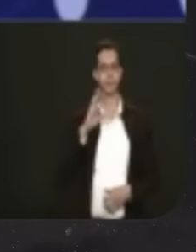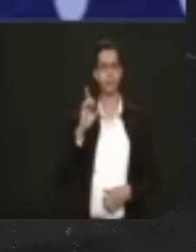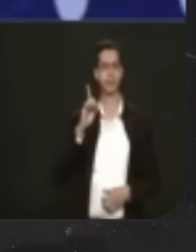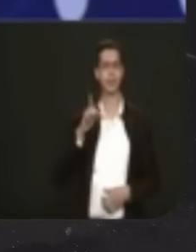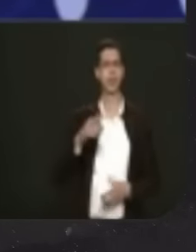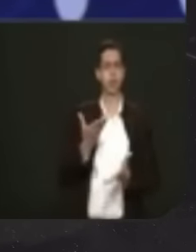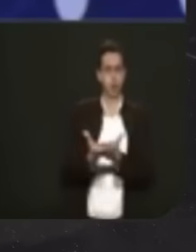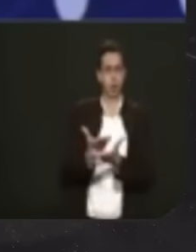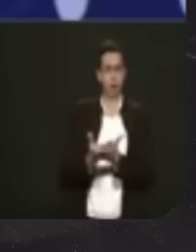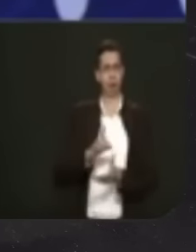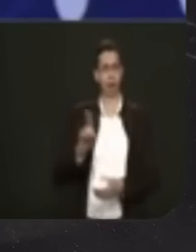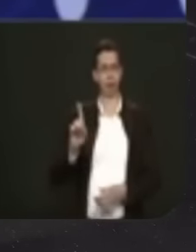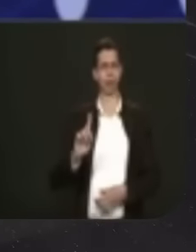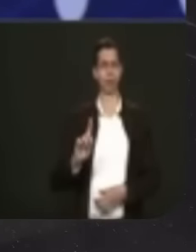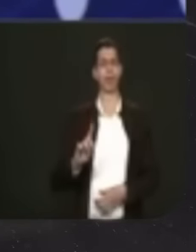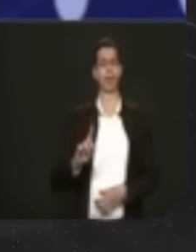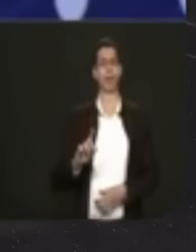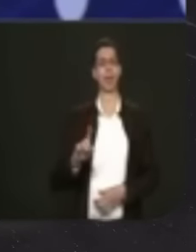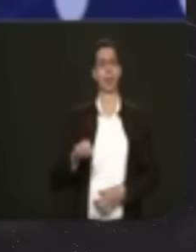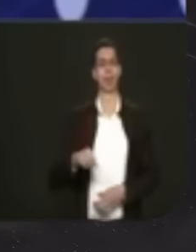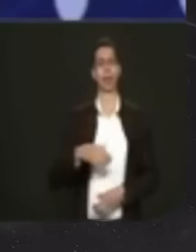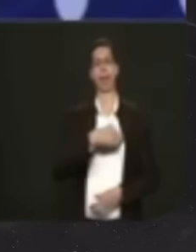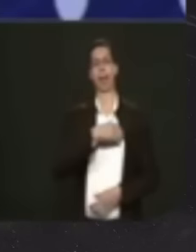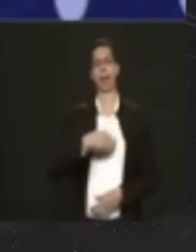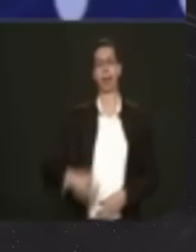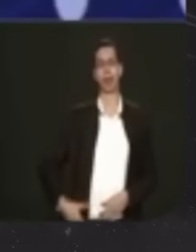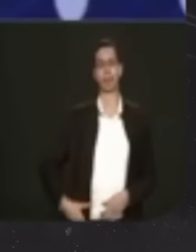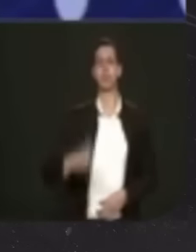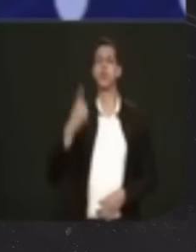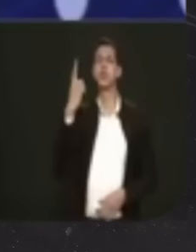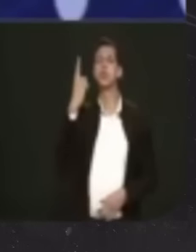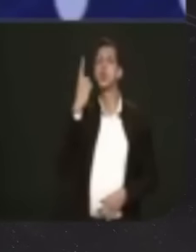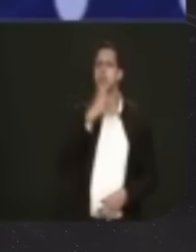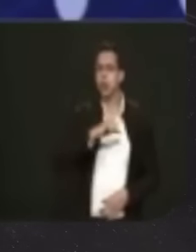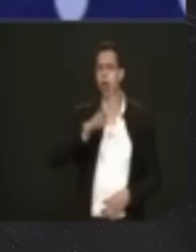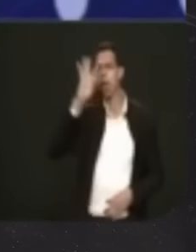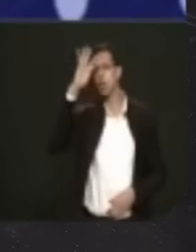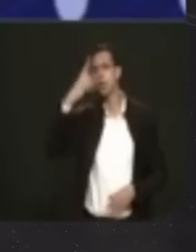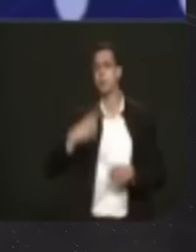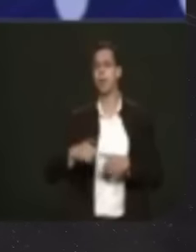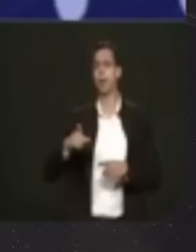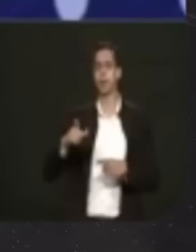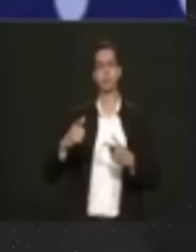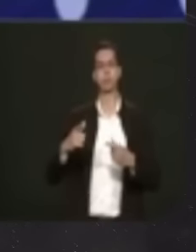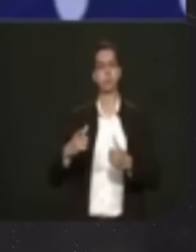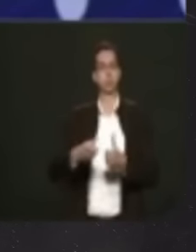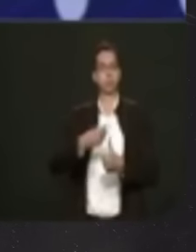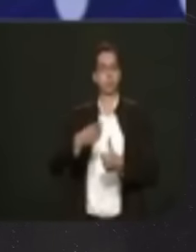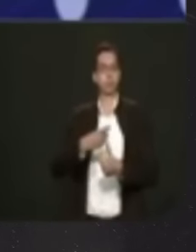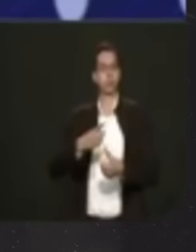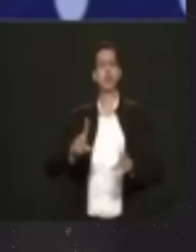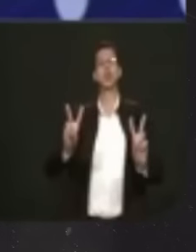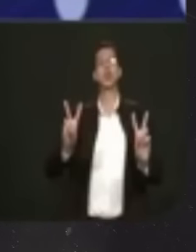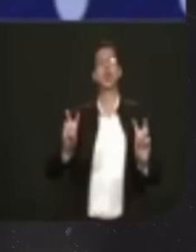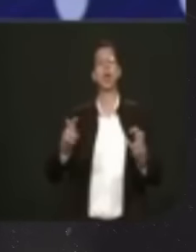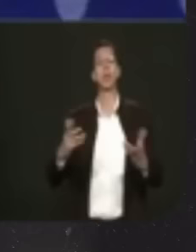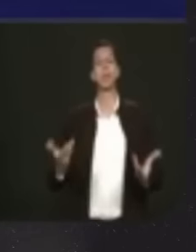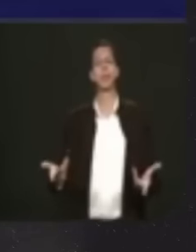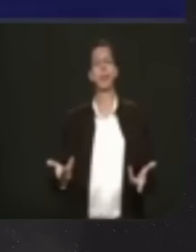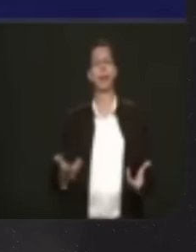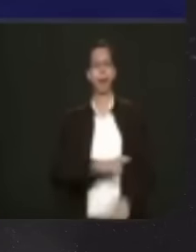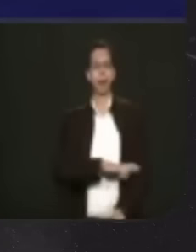Harvard lá tinha essa eles conseguiram resolver já que eles estão tão adiantados em relação a nós eles conseguiram resolver essa questão racial